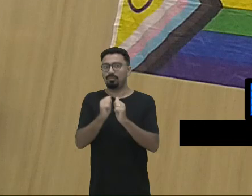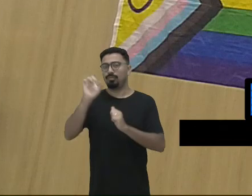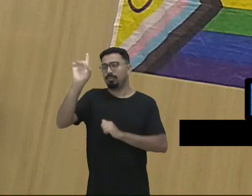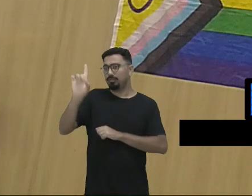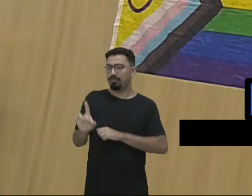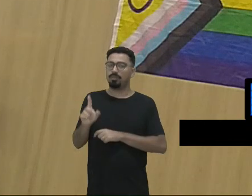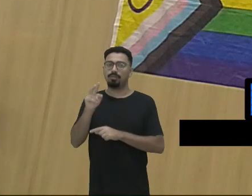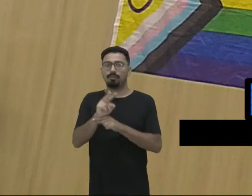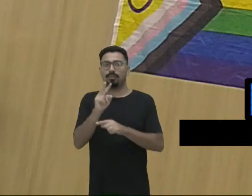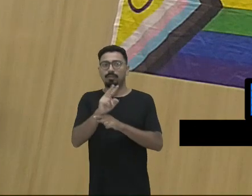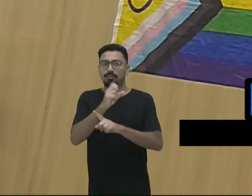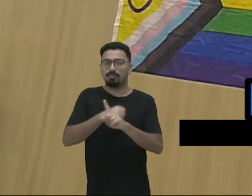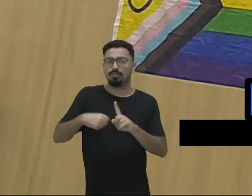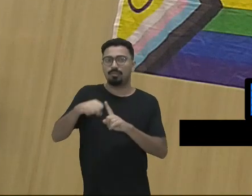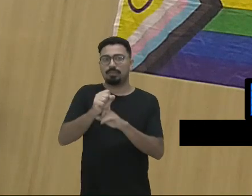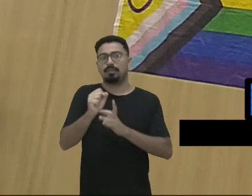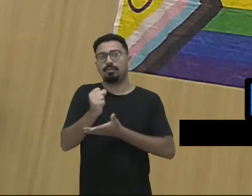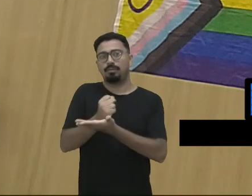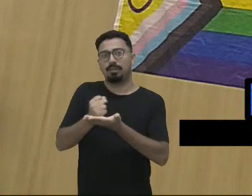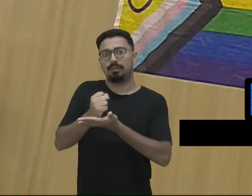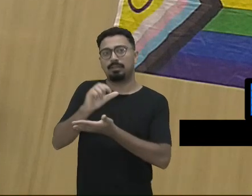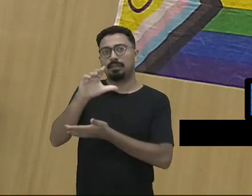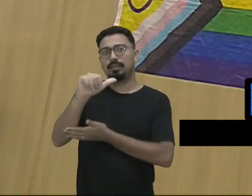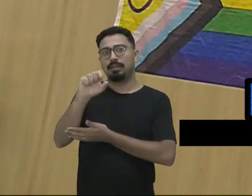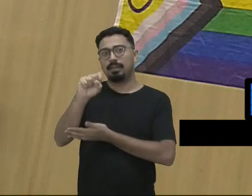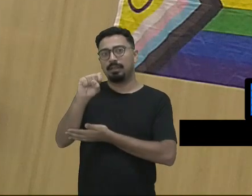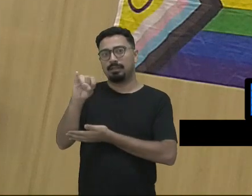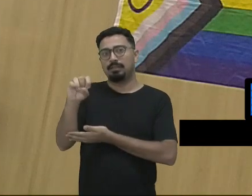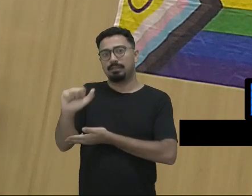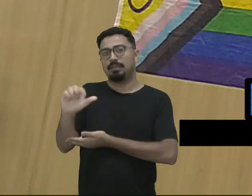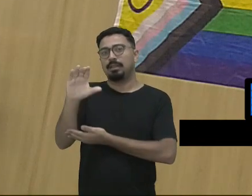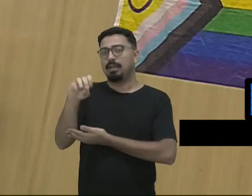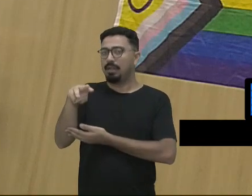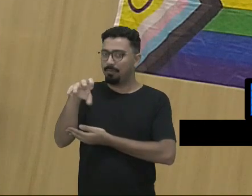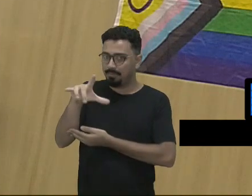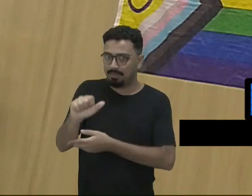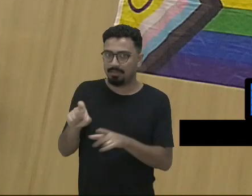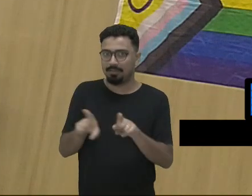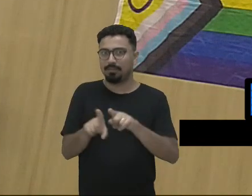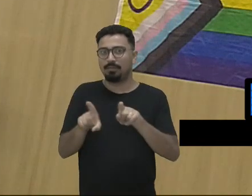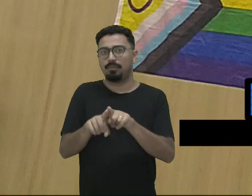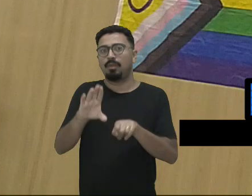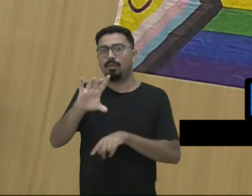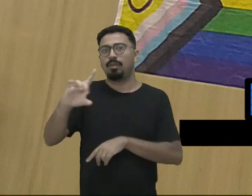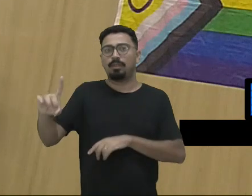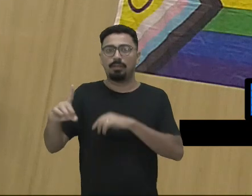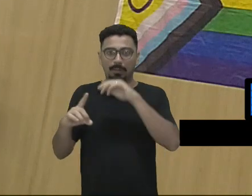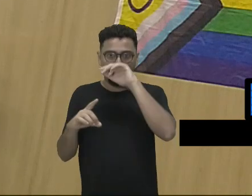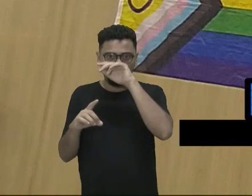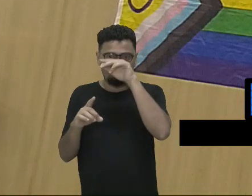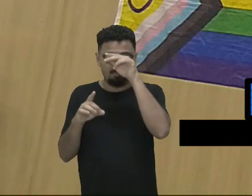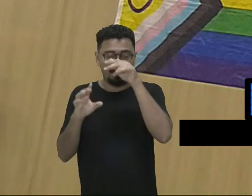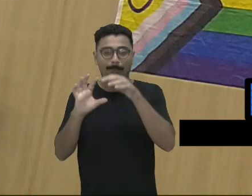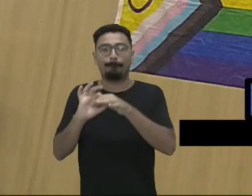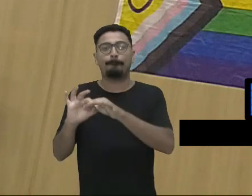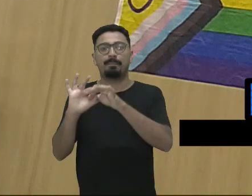de Proteção Social Básica, Cássia Camila. Está também o coordenador municipal da Aliança Nacional